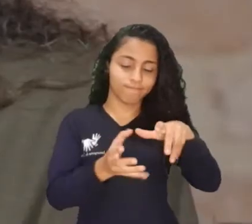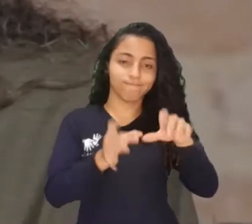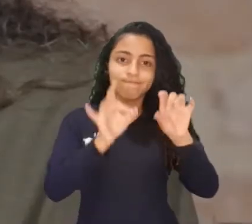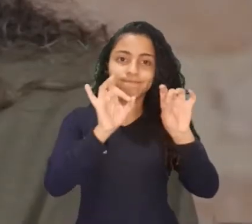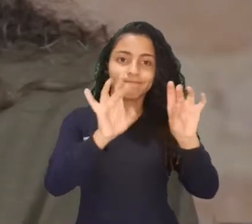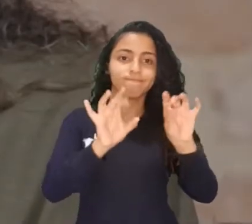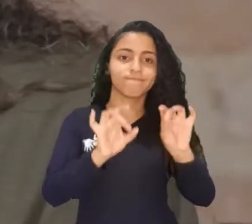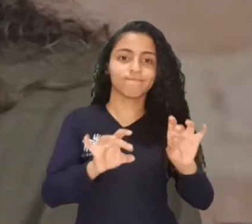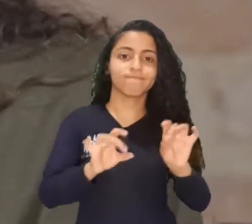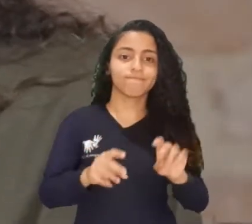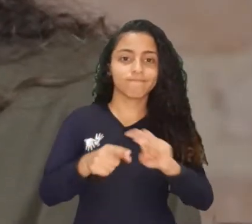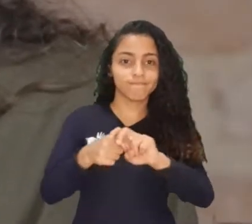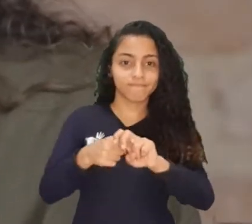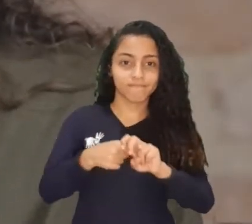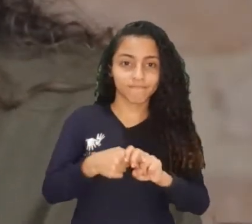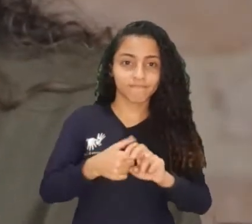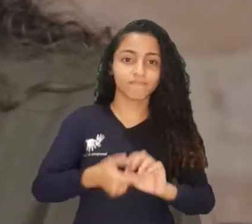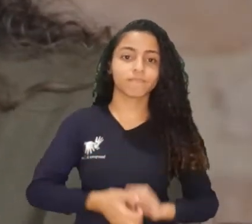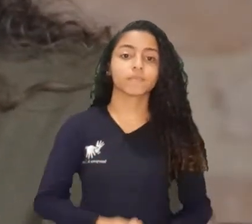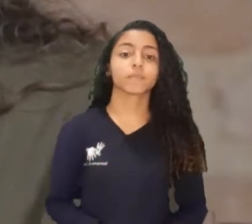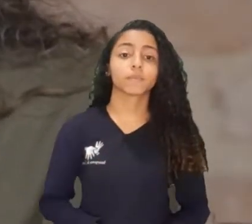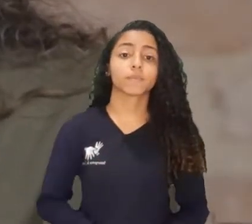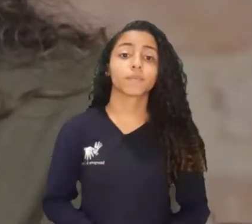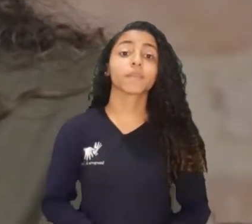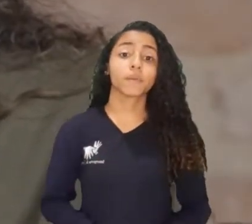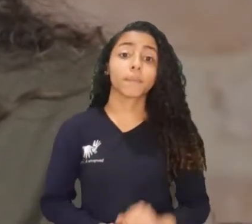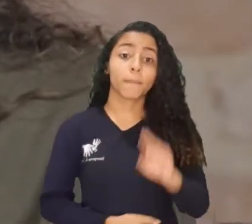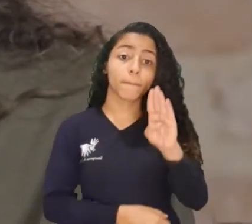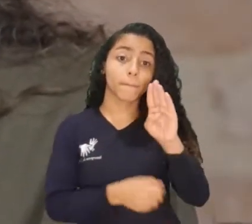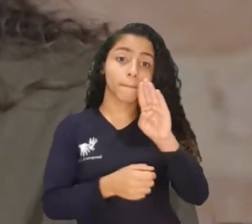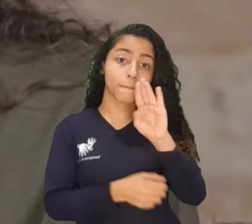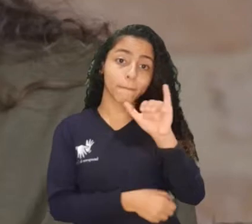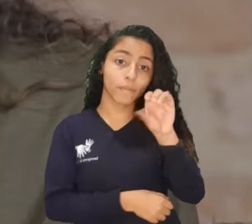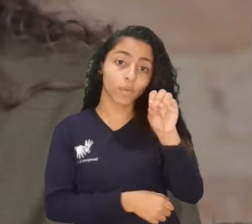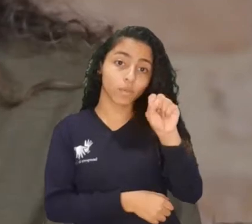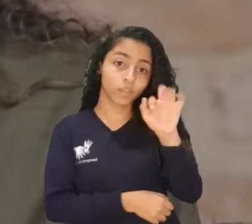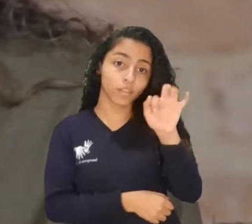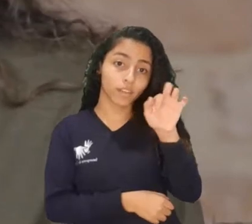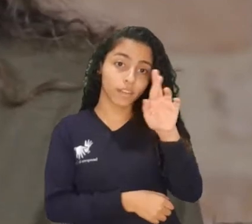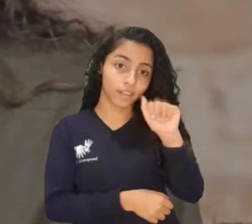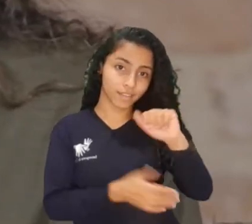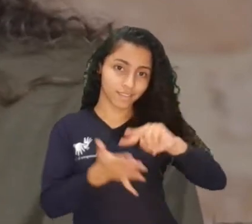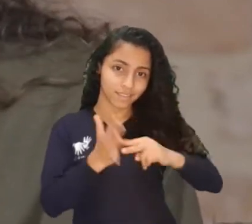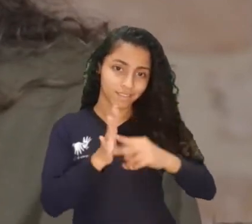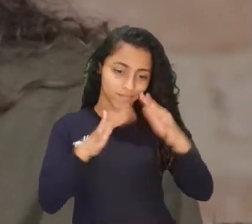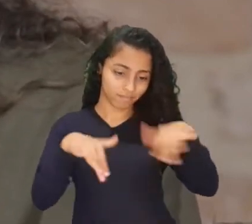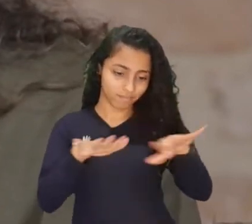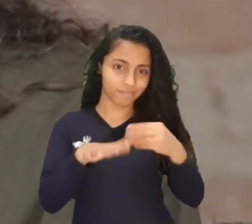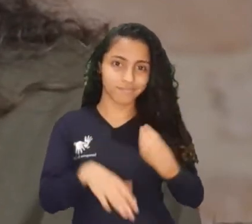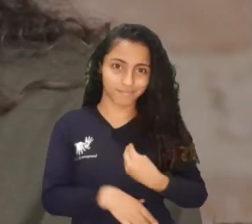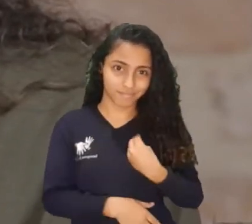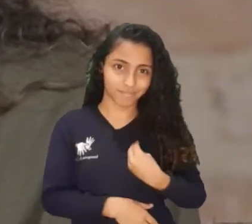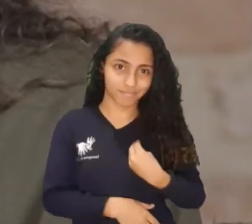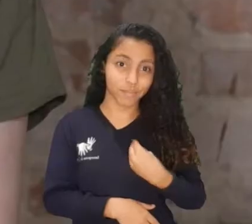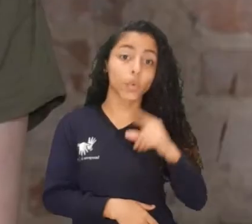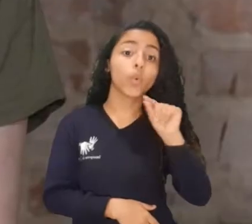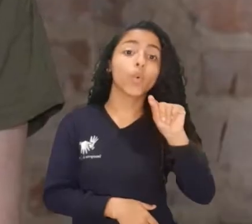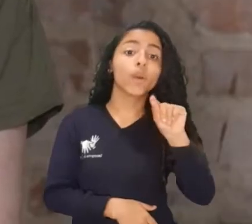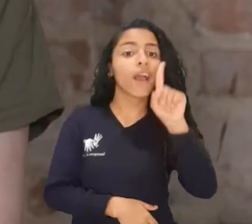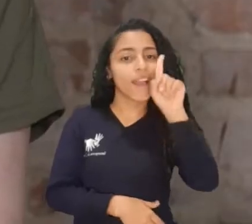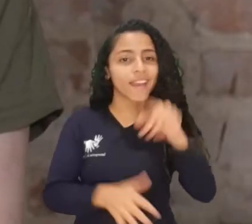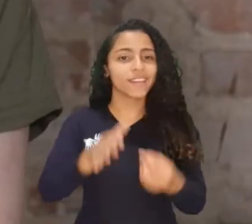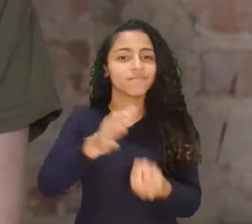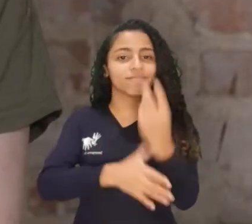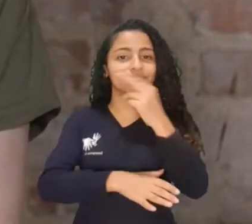E essa biosfera, né, ou seja, a camada dos seres vivos no planeta, é a sua biodiversidade. Qual